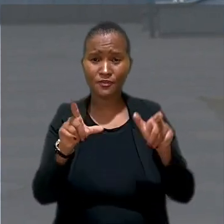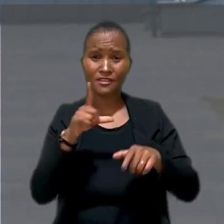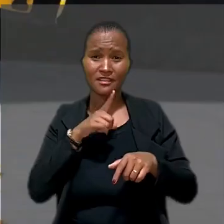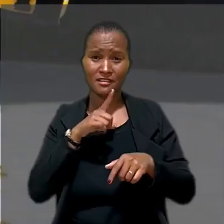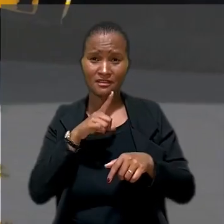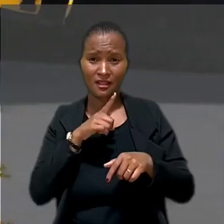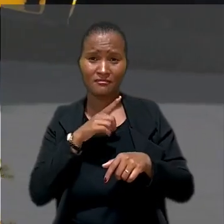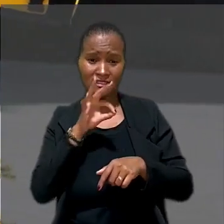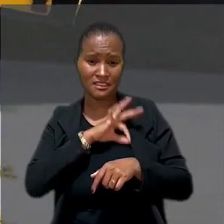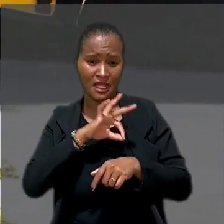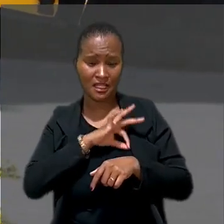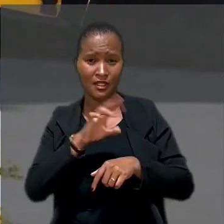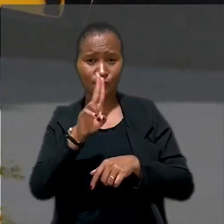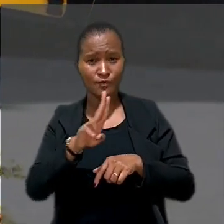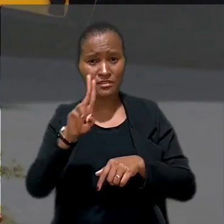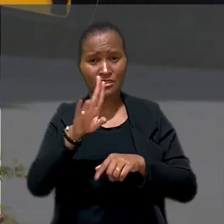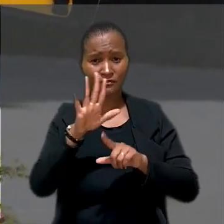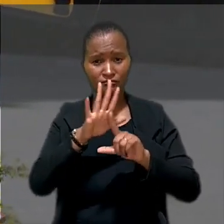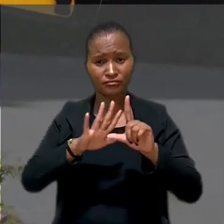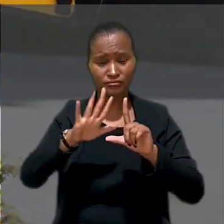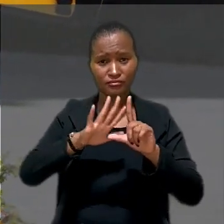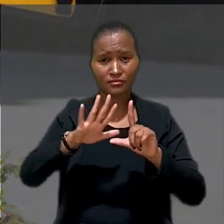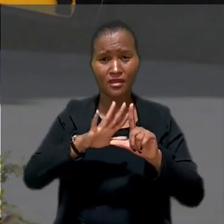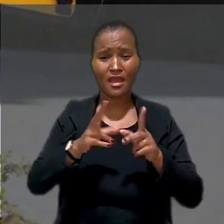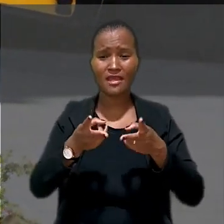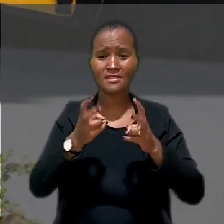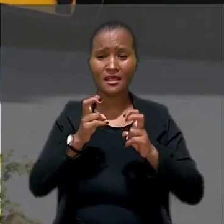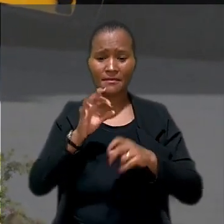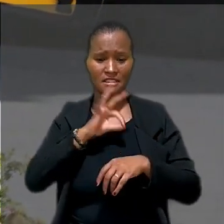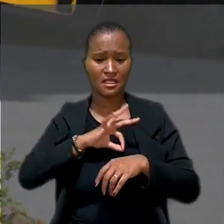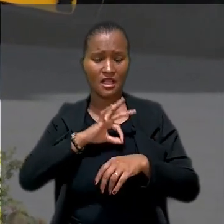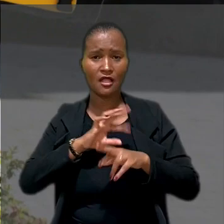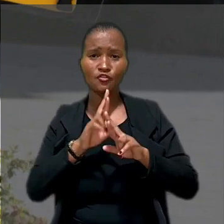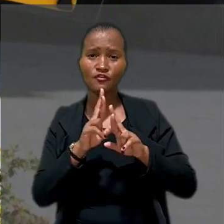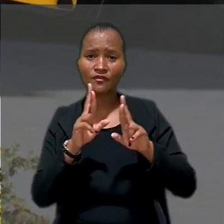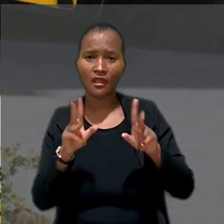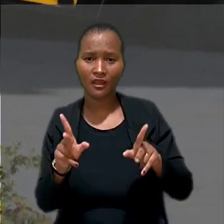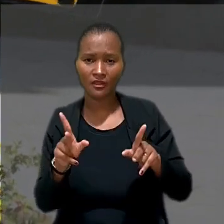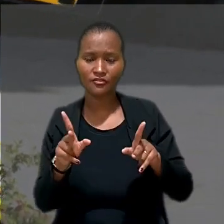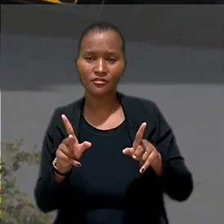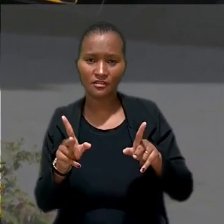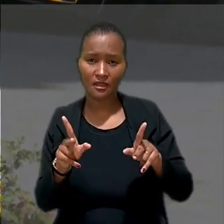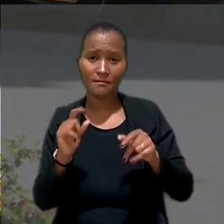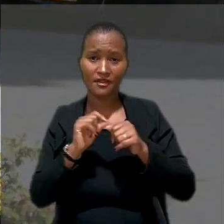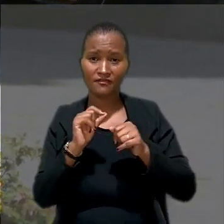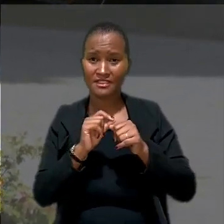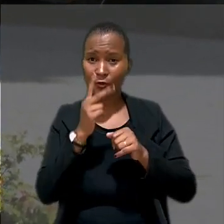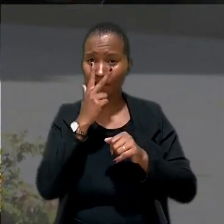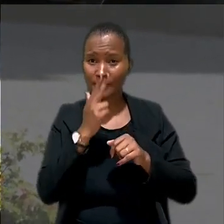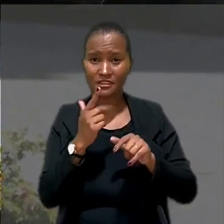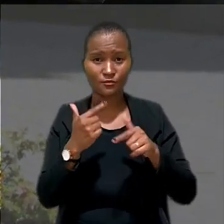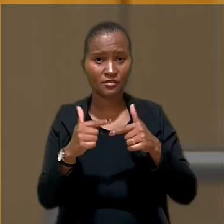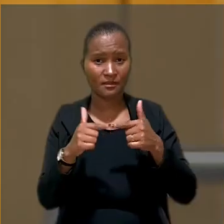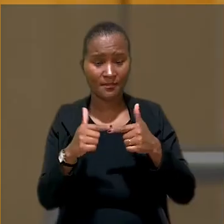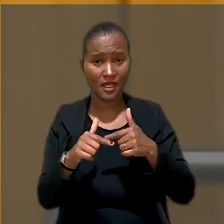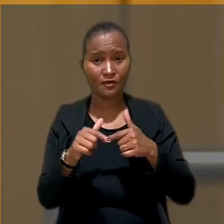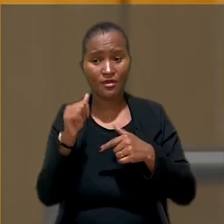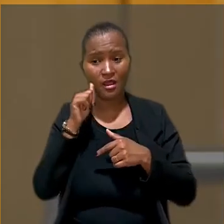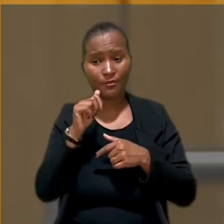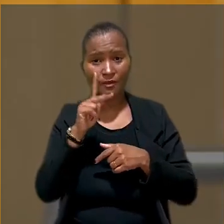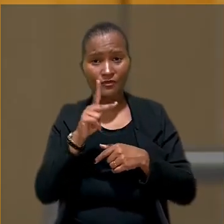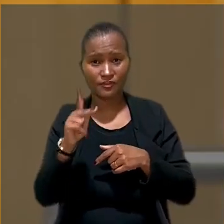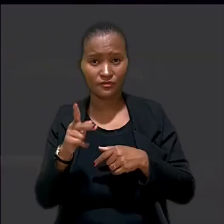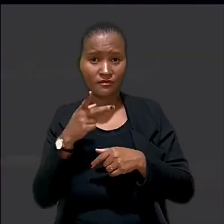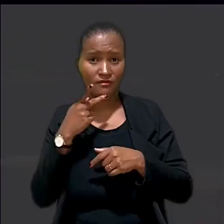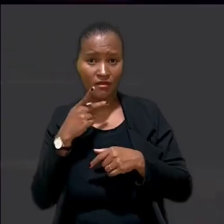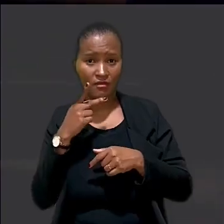renda por meio de plataformas digitais recebem salários diferentes para execução de um mesmo trabalho. Segundo a